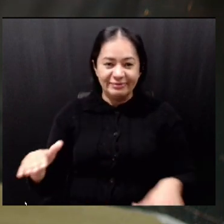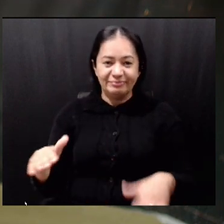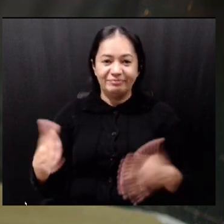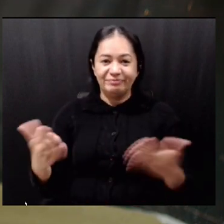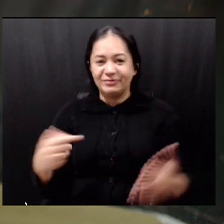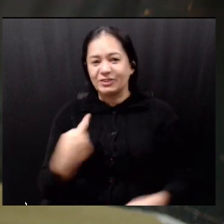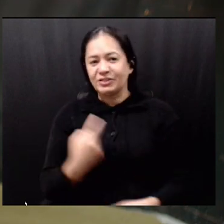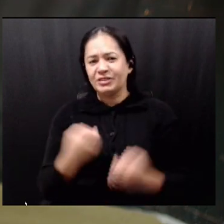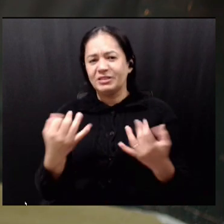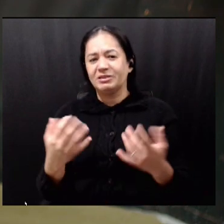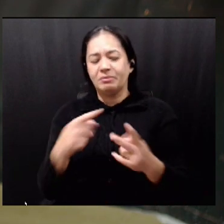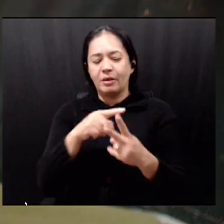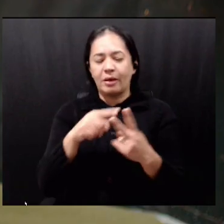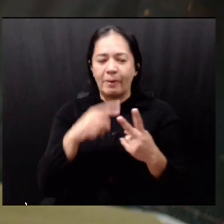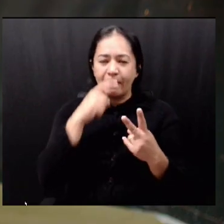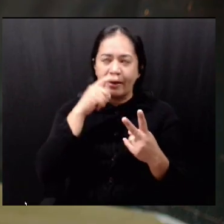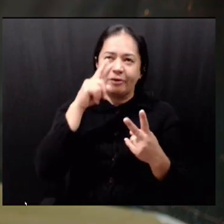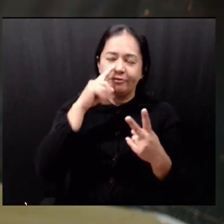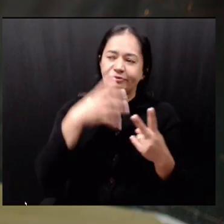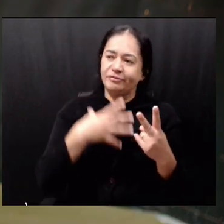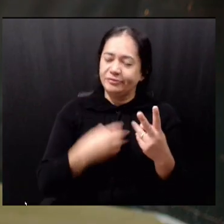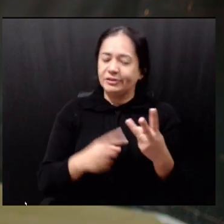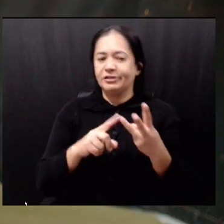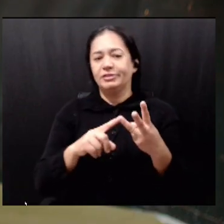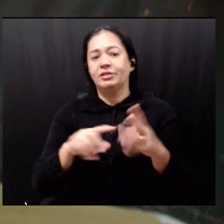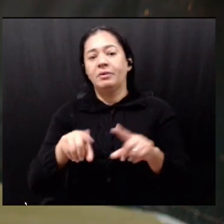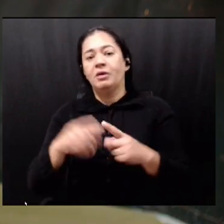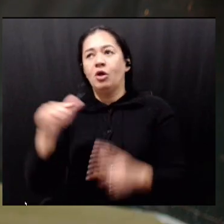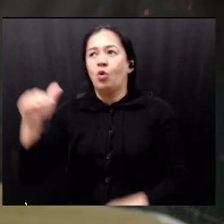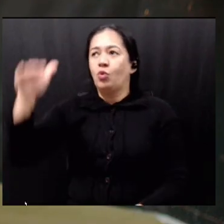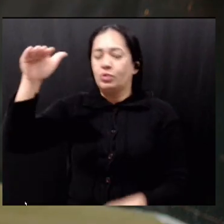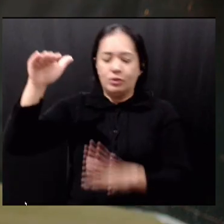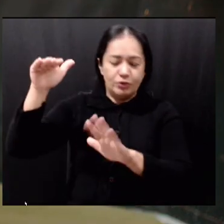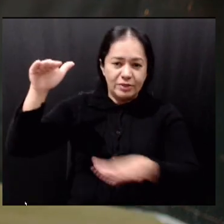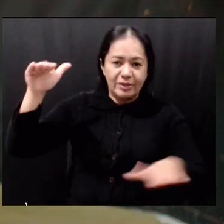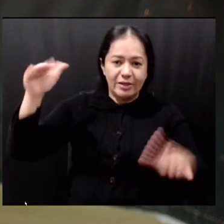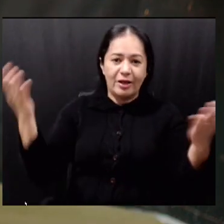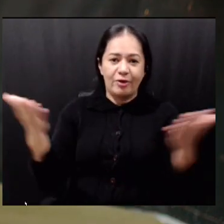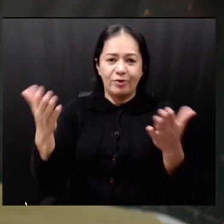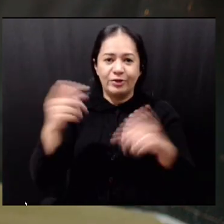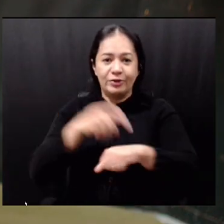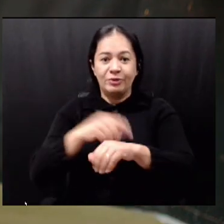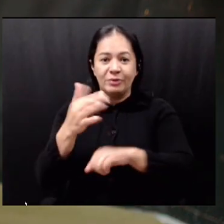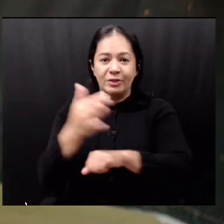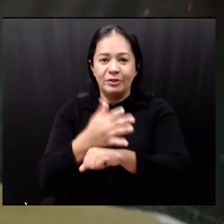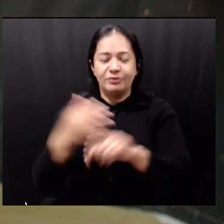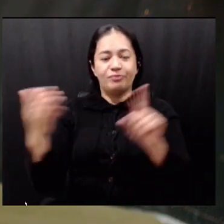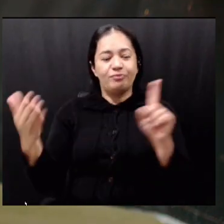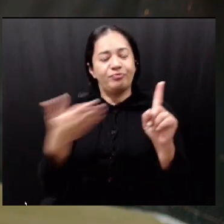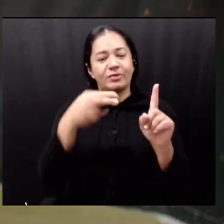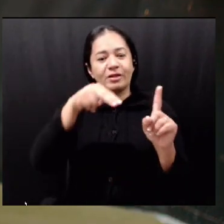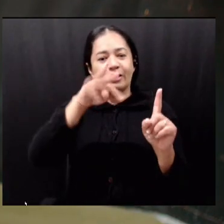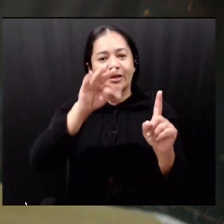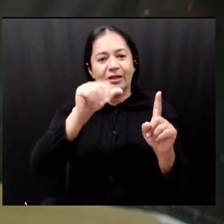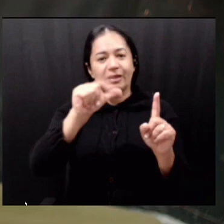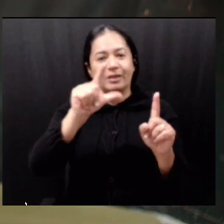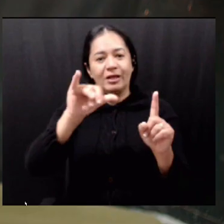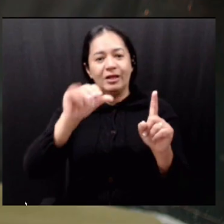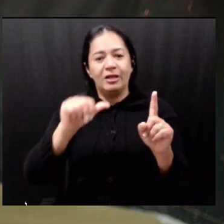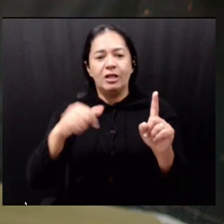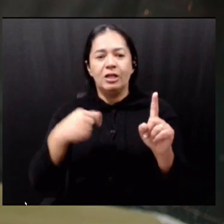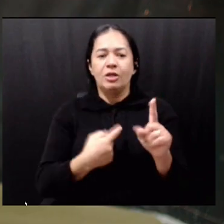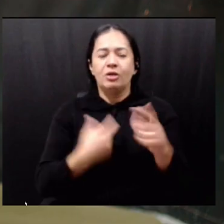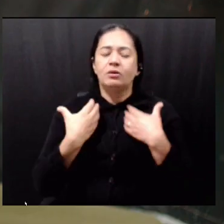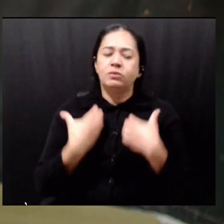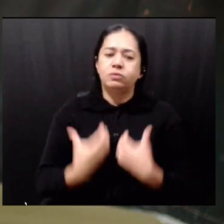filhos, mas enfim, os adultos e os pequenos agora nesse momento de férias. A Natália do Jardim do Trevo. Quando estou cansada, coloco o desenho e